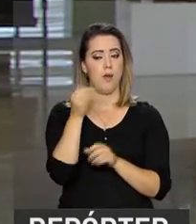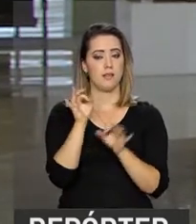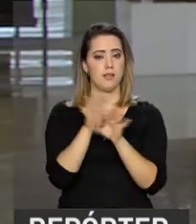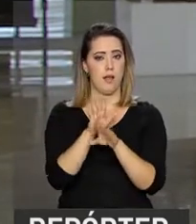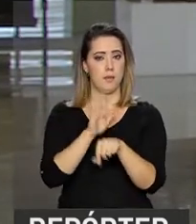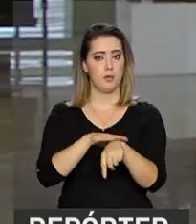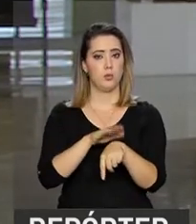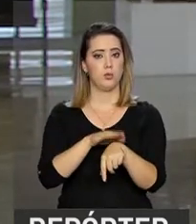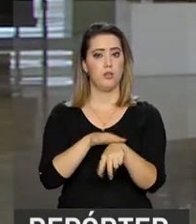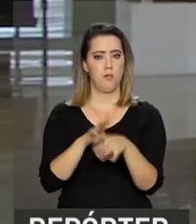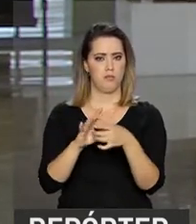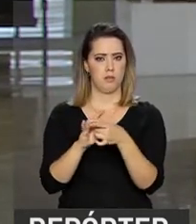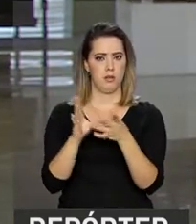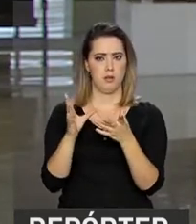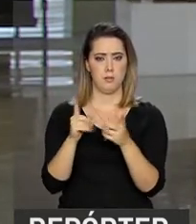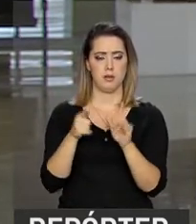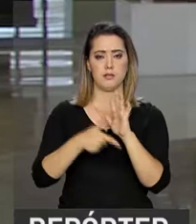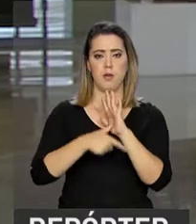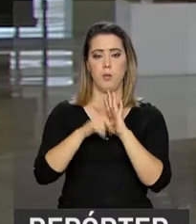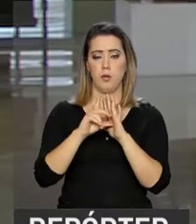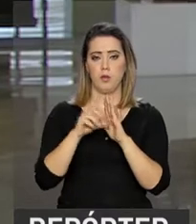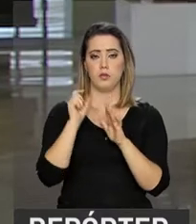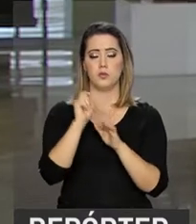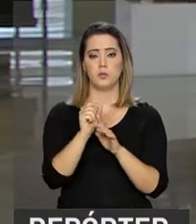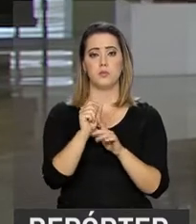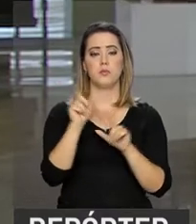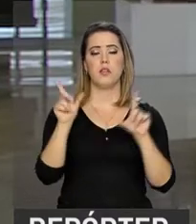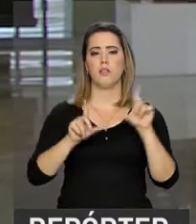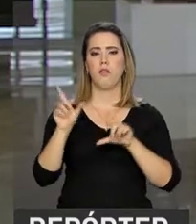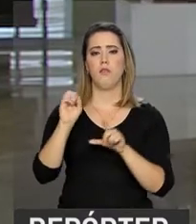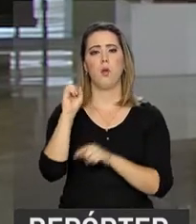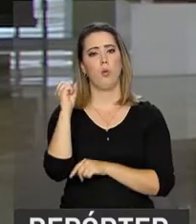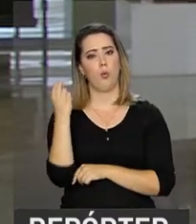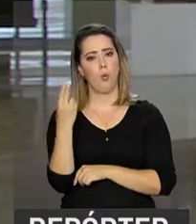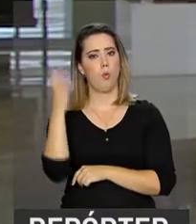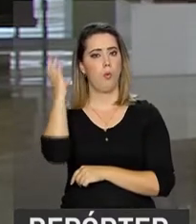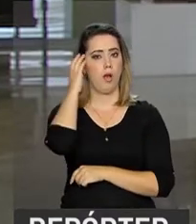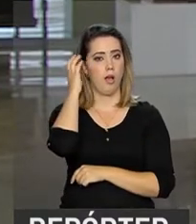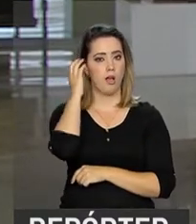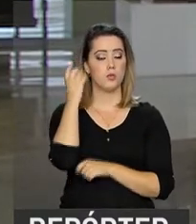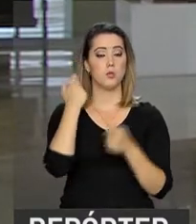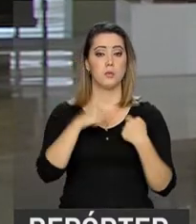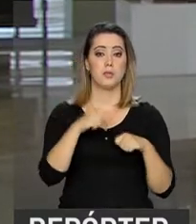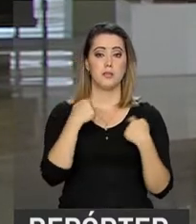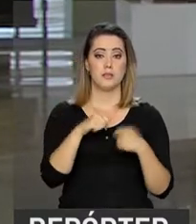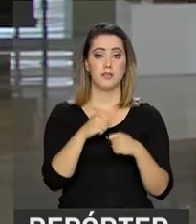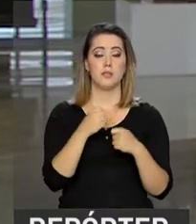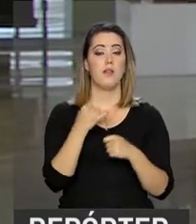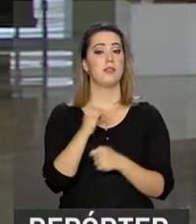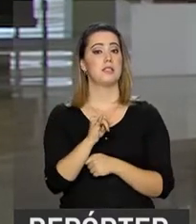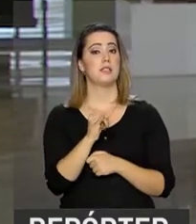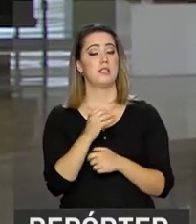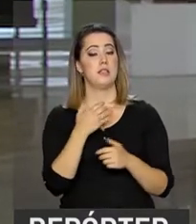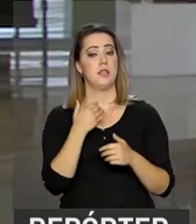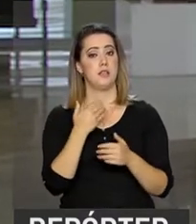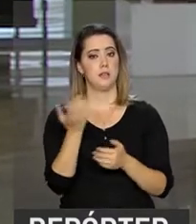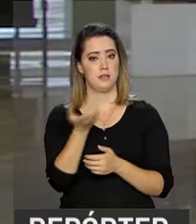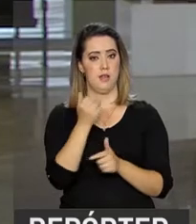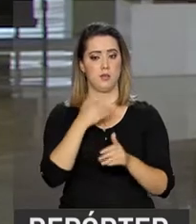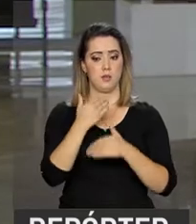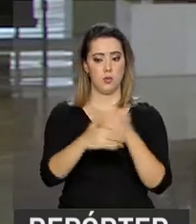concessão antes do decreto a emissora ela precisava no caso de querer renovar a concessão